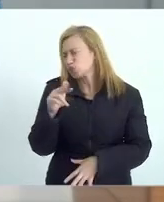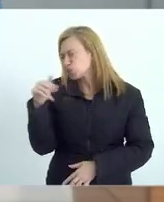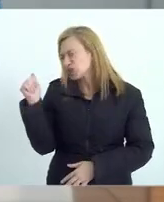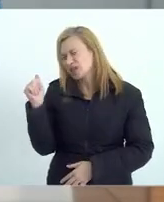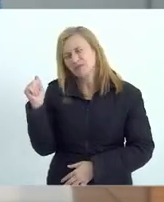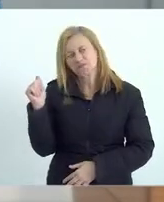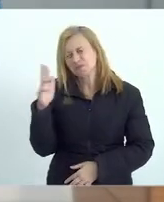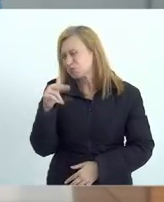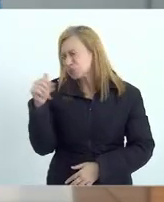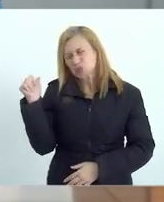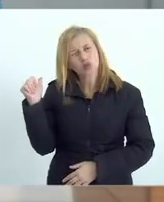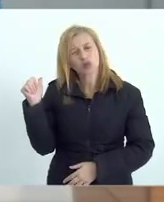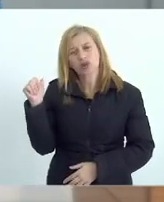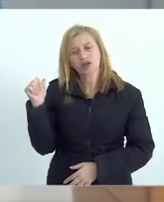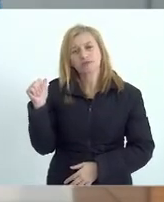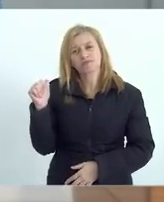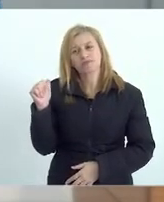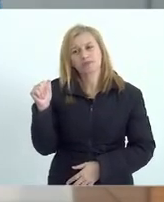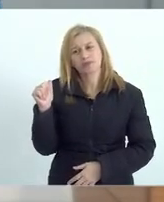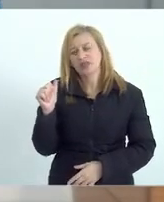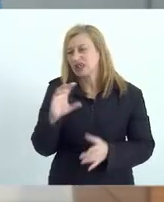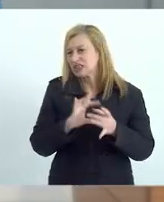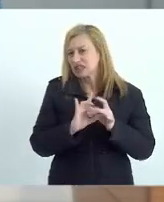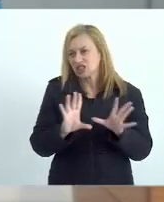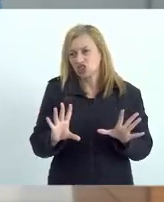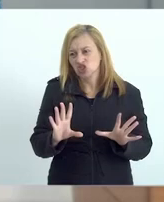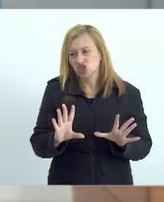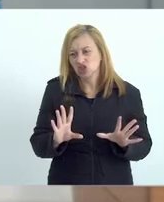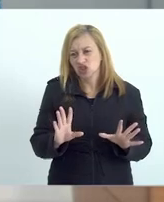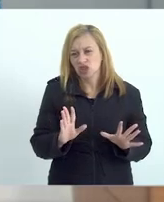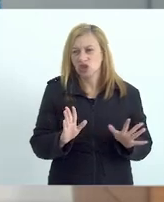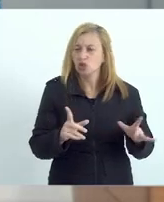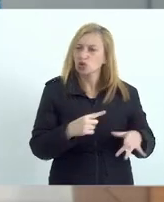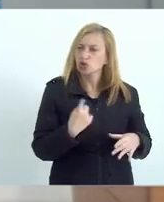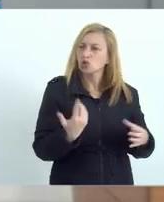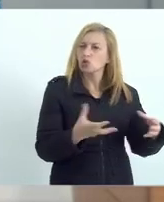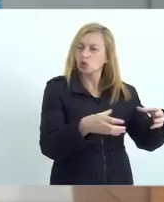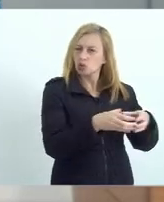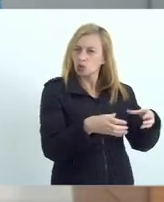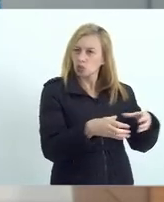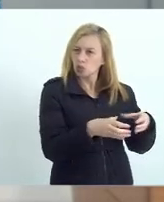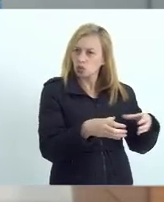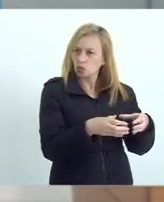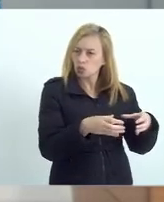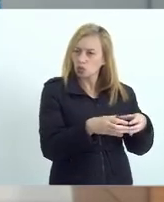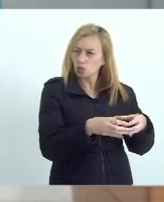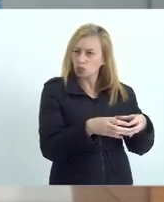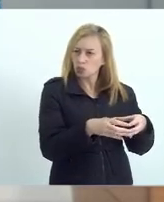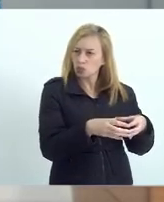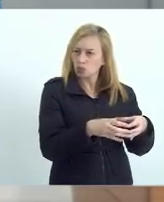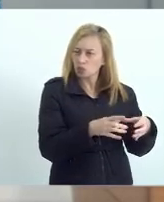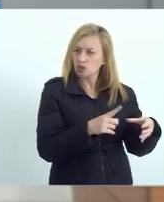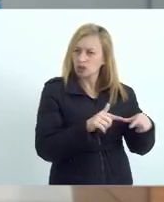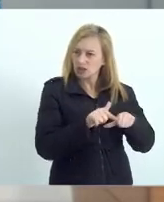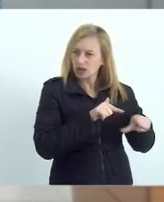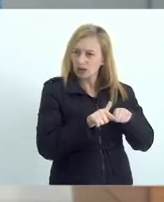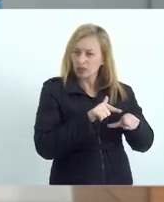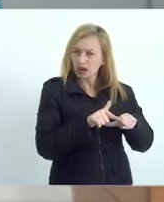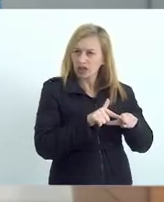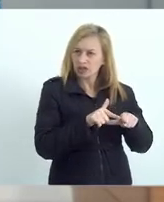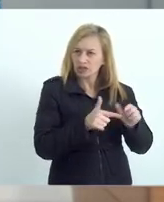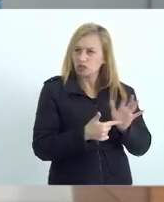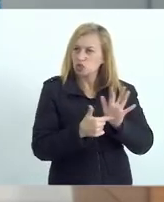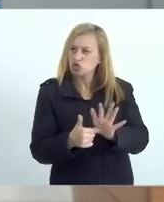jamais jamais vou deixar que a nossa Corporação seja exposta de maneira